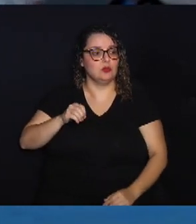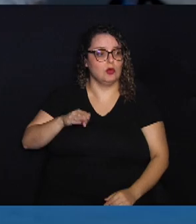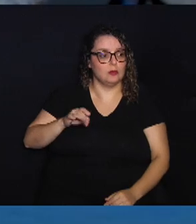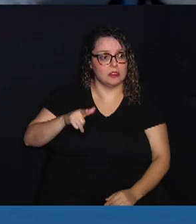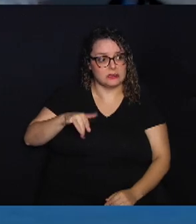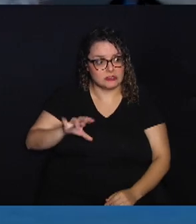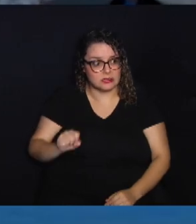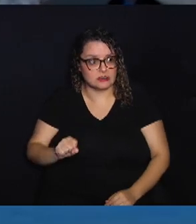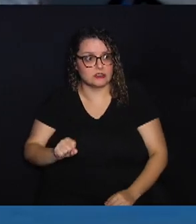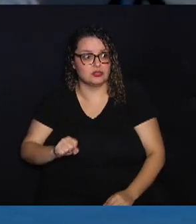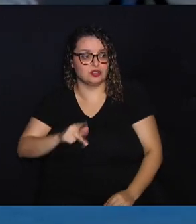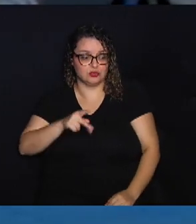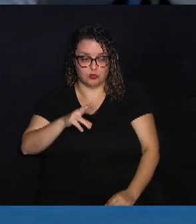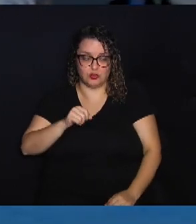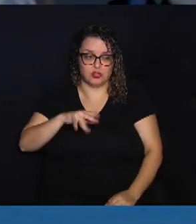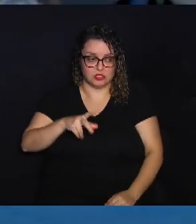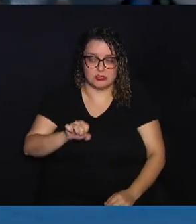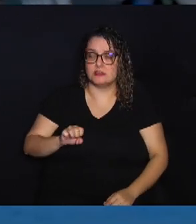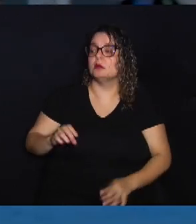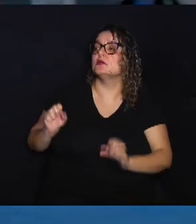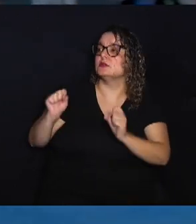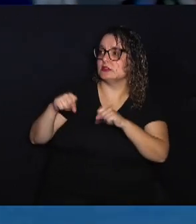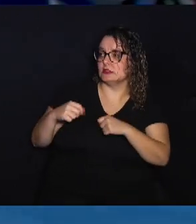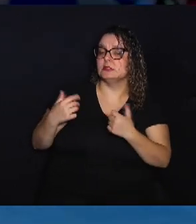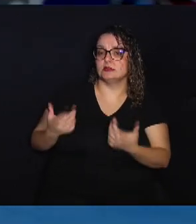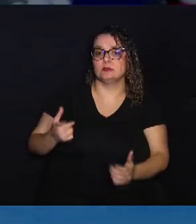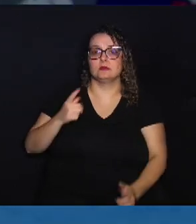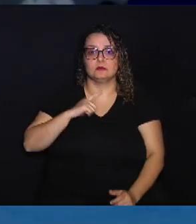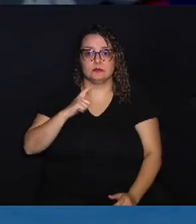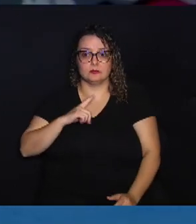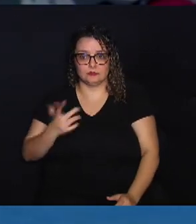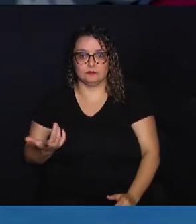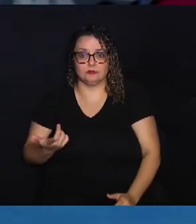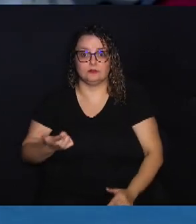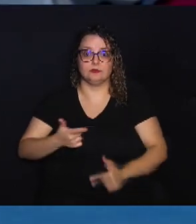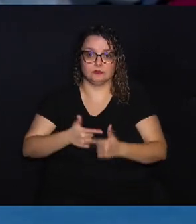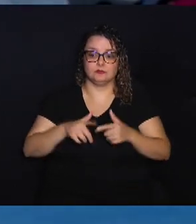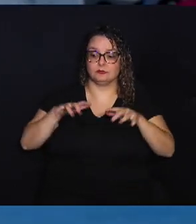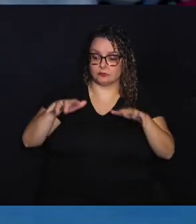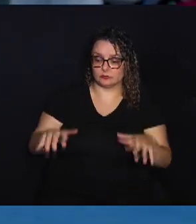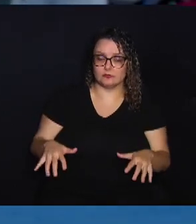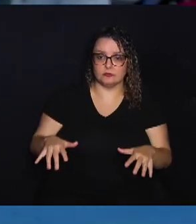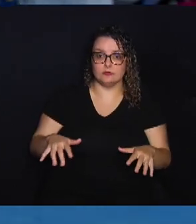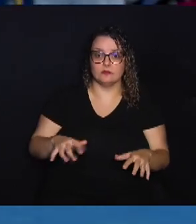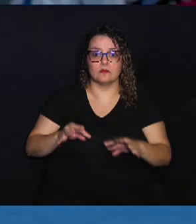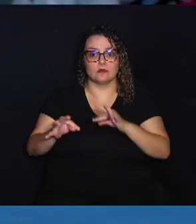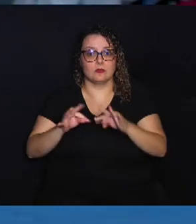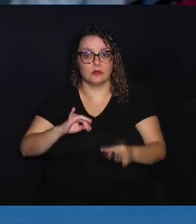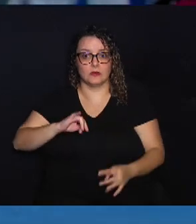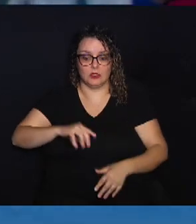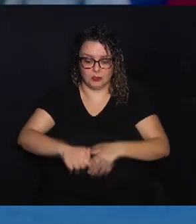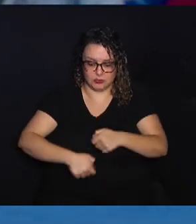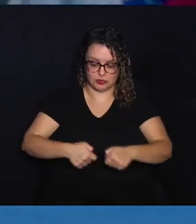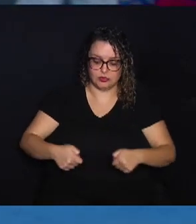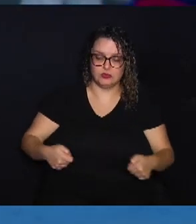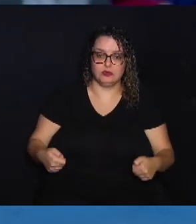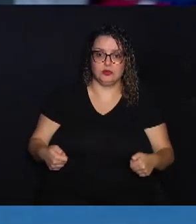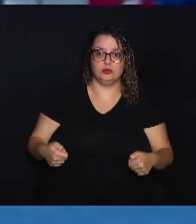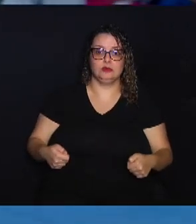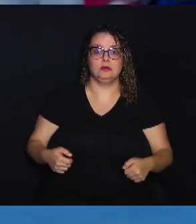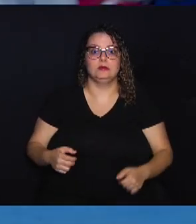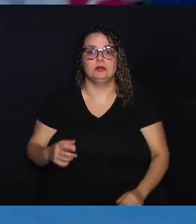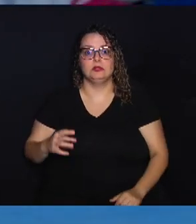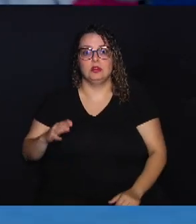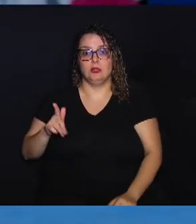de projeção, né? Isso mesmo. Então a gente tem, dividindo aí, né, todas as técnicas do judô, são os golpes, que são